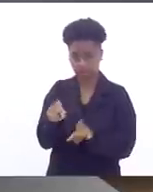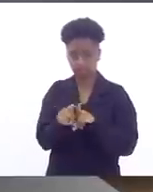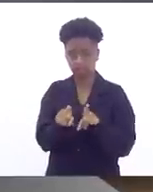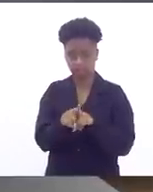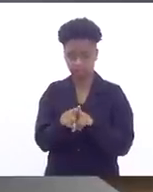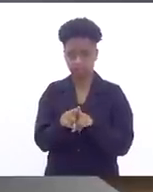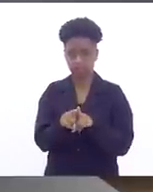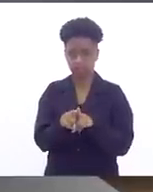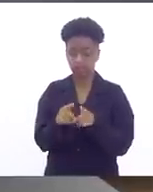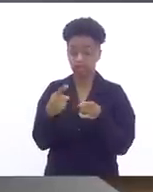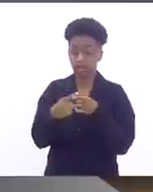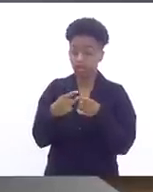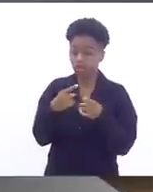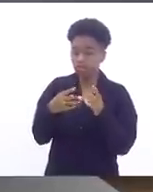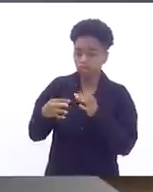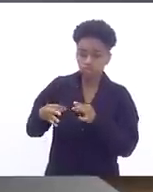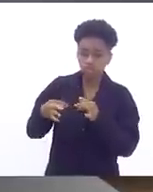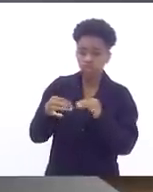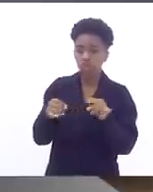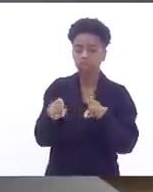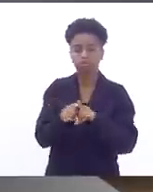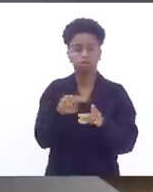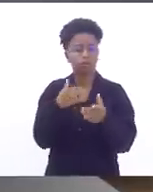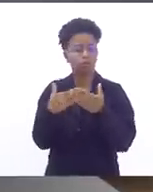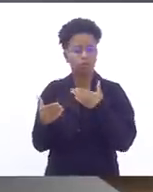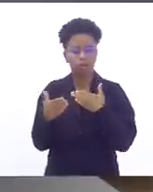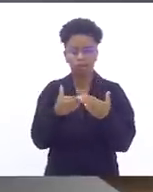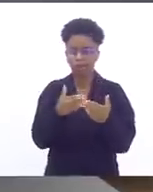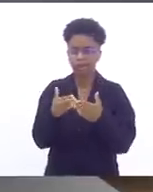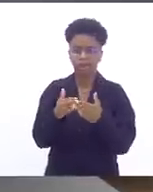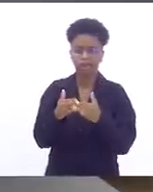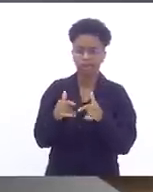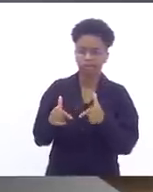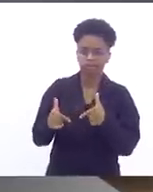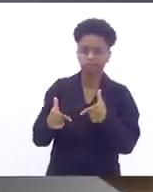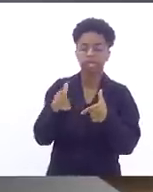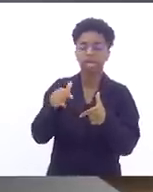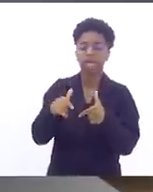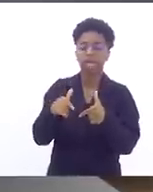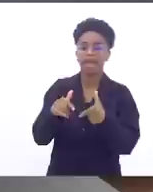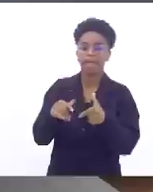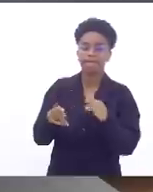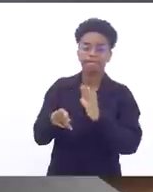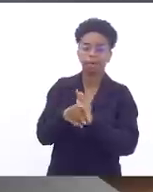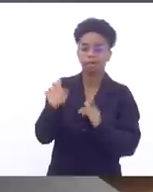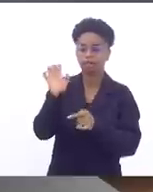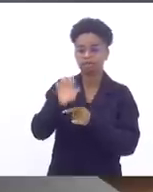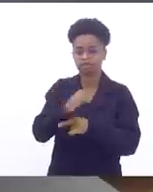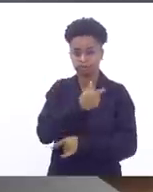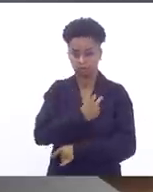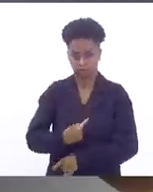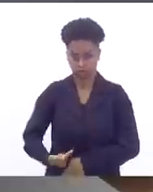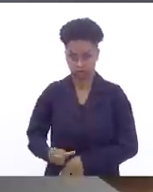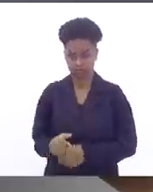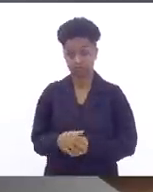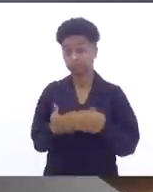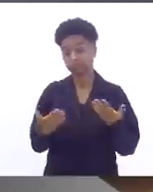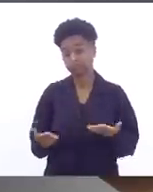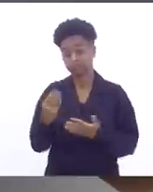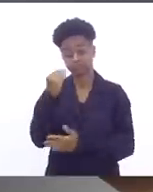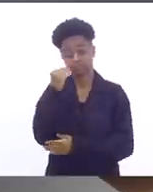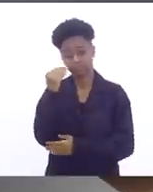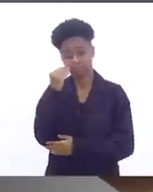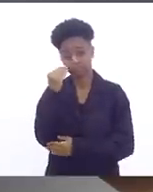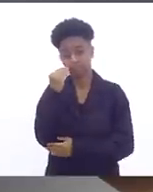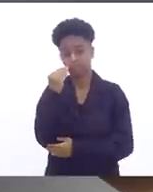a todo qualquer benefício para o servidor é de iniciativa exclusiva do Governo do Estado então Na tentativa